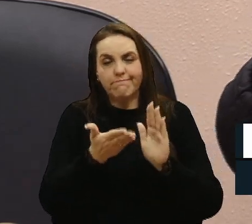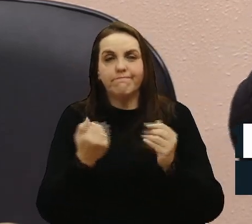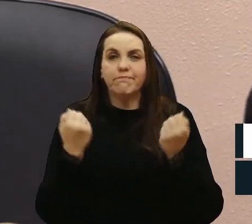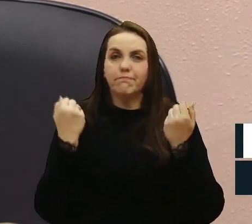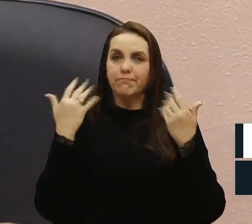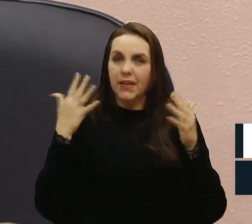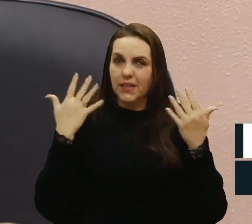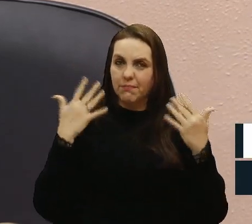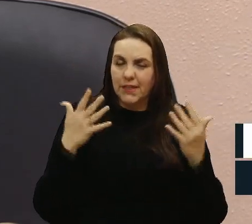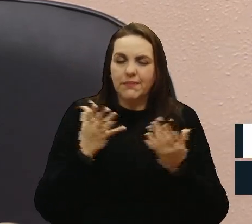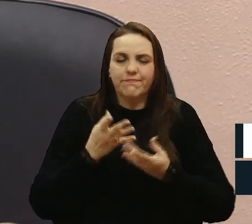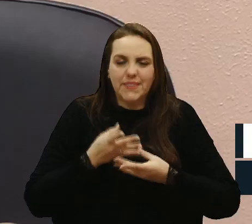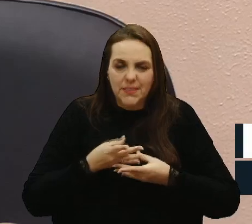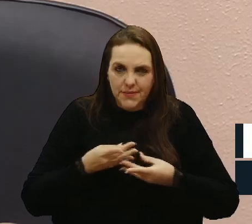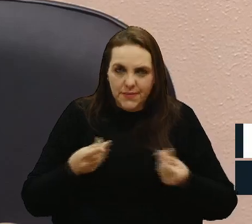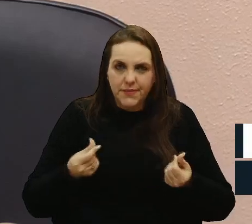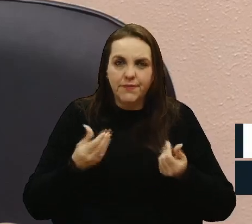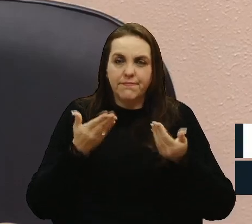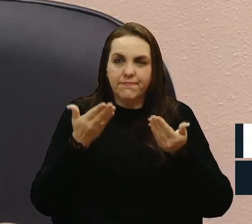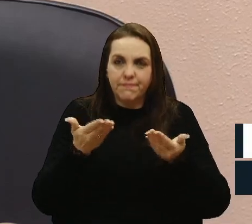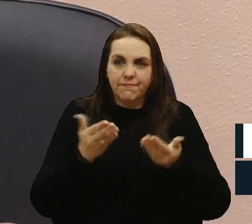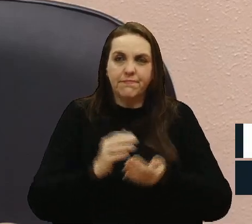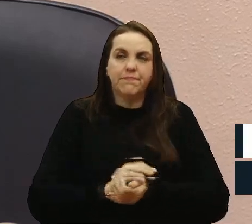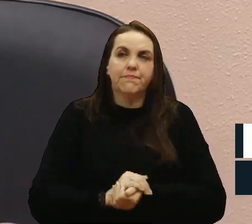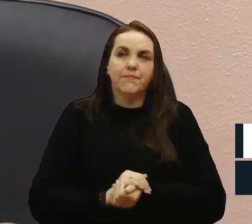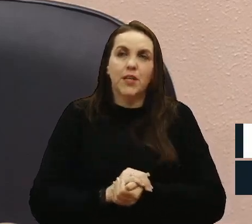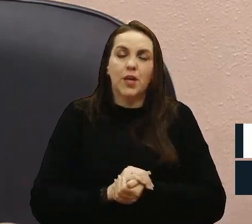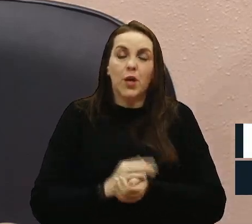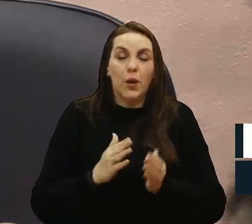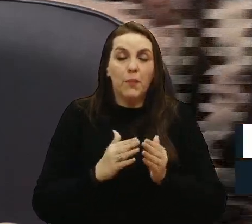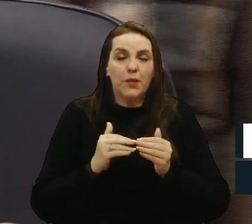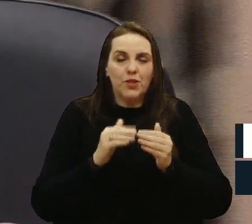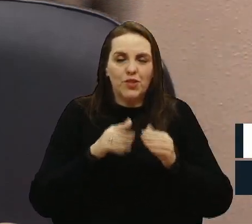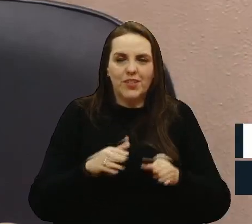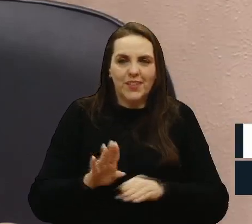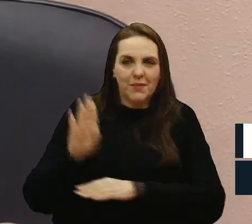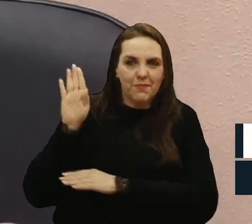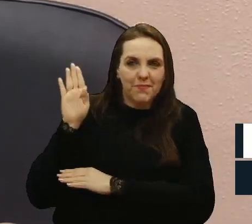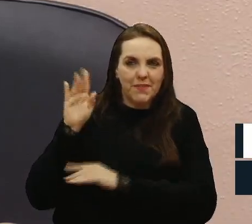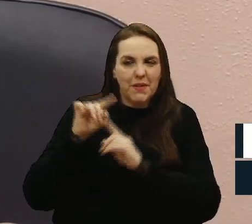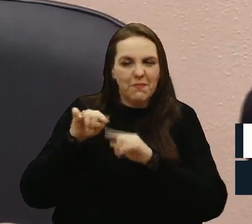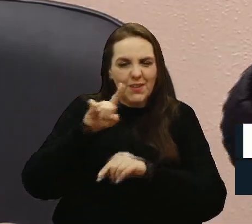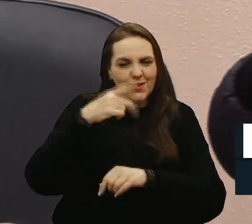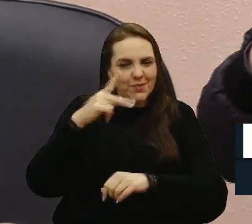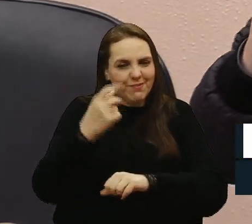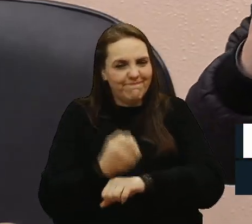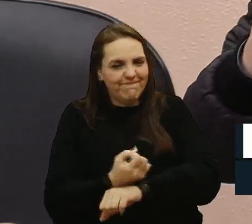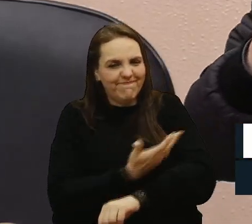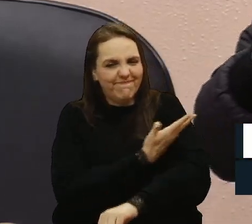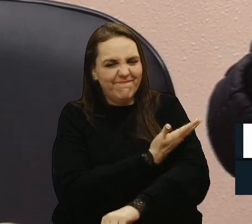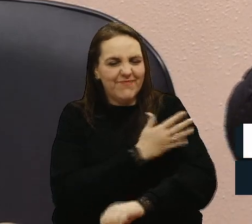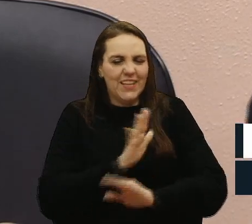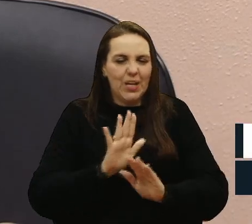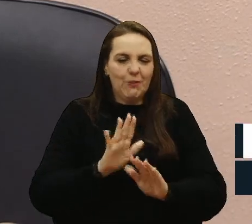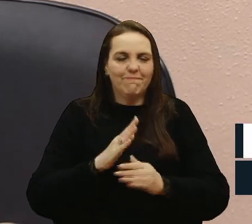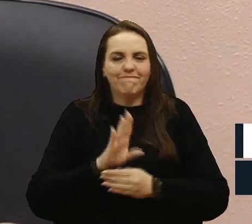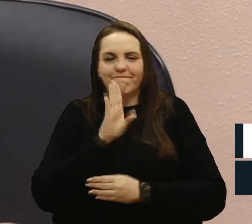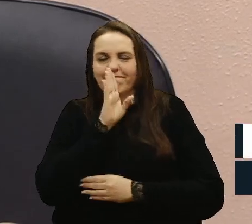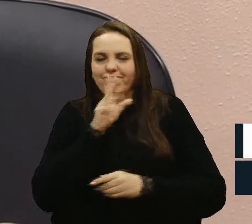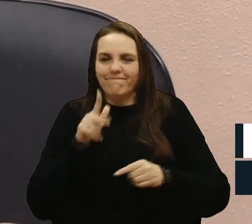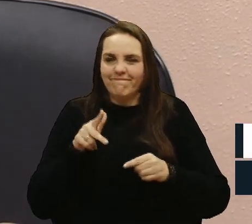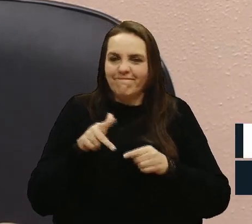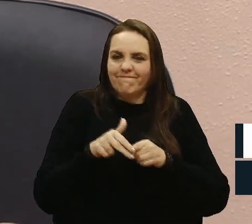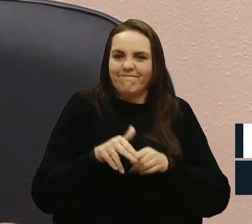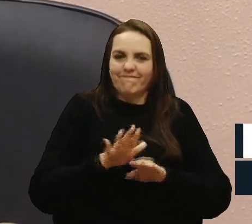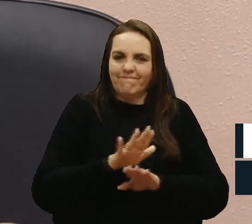pela tua sensibilidade. Eu ia até lhe pedir a parte, mas diante da sua emoção, eu não quis